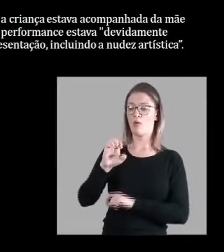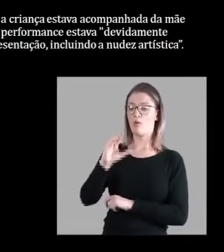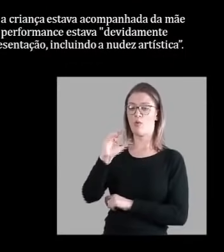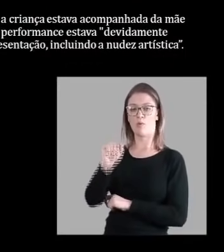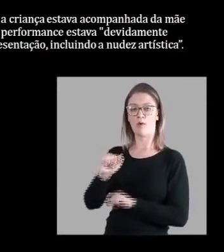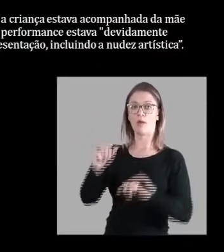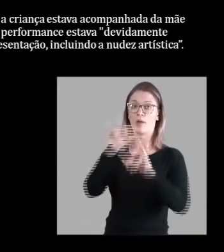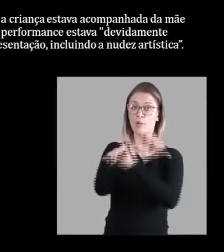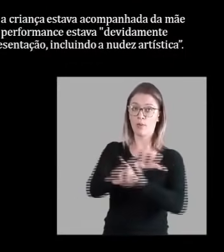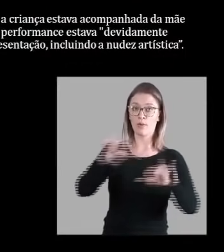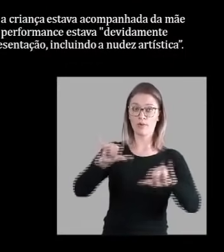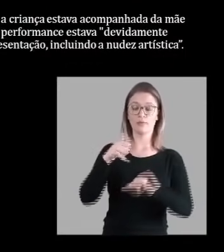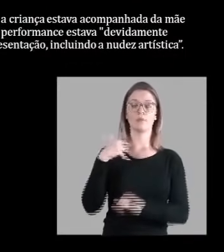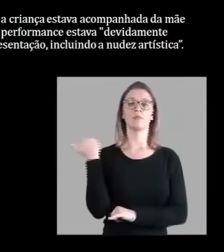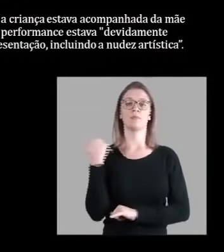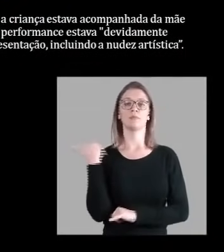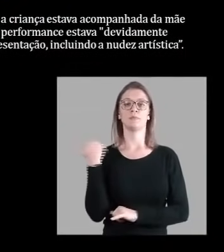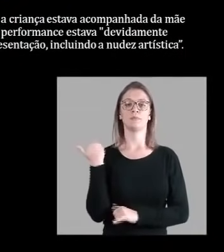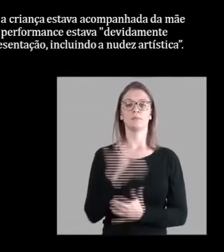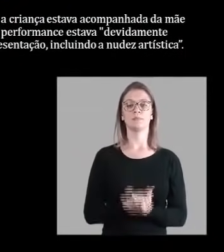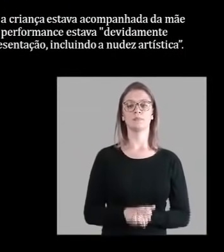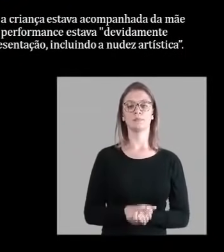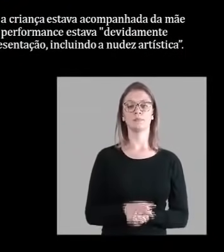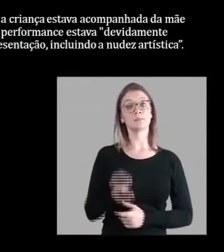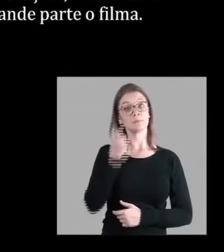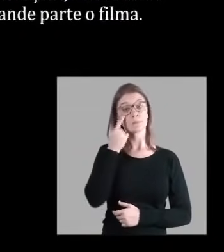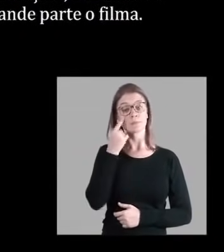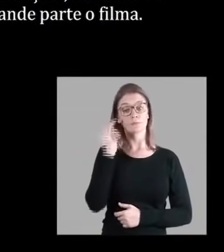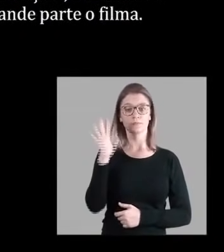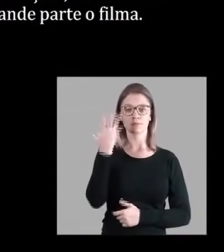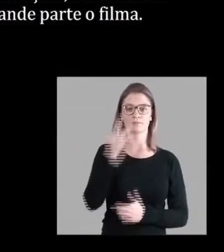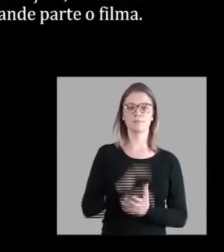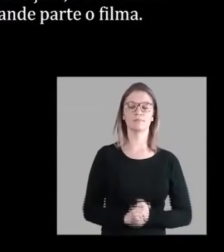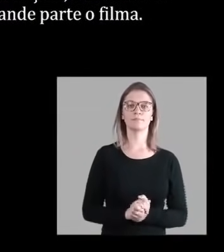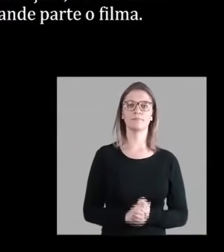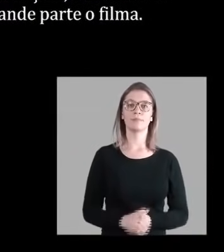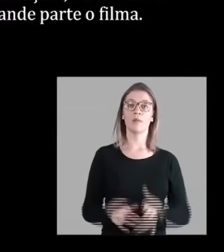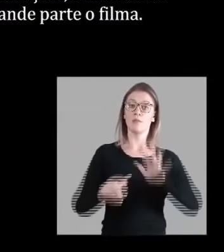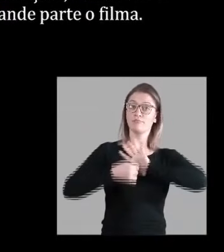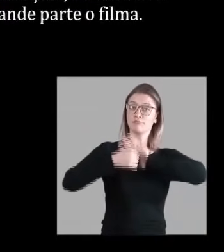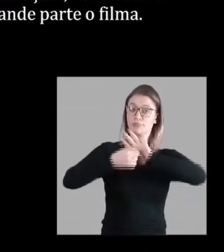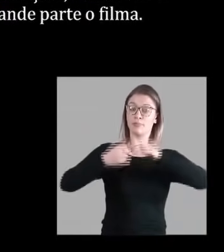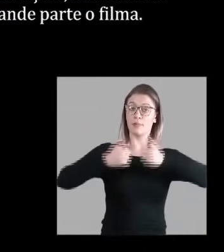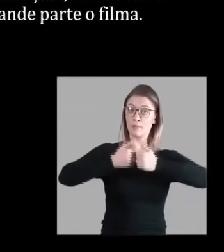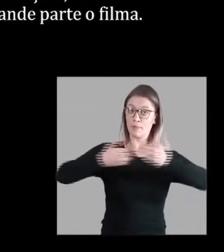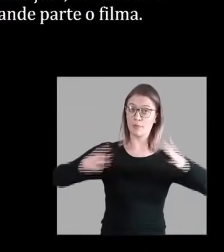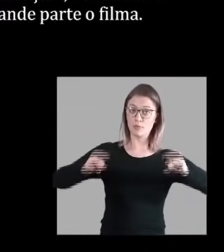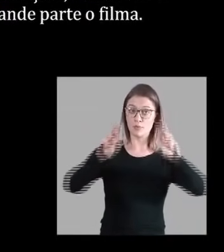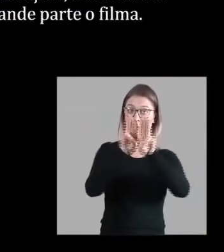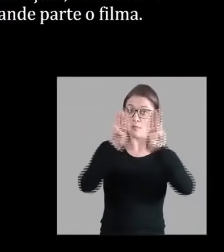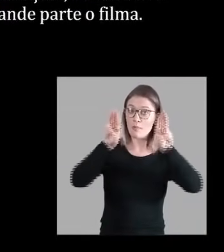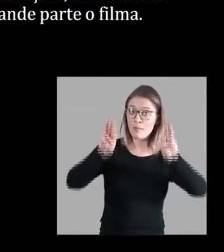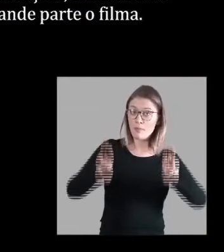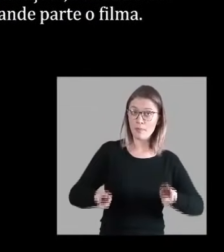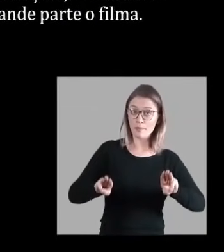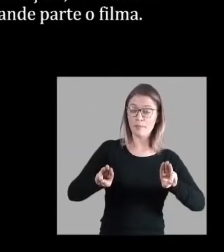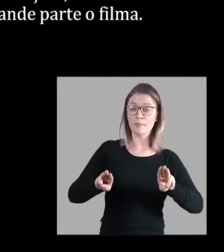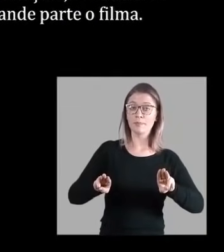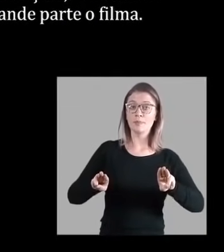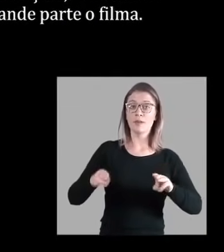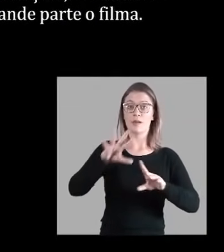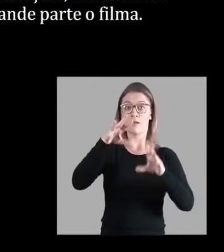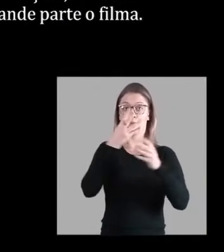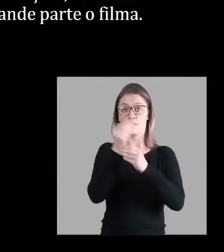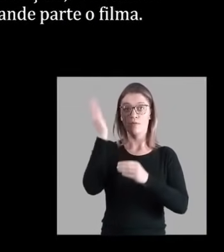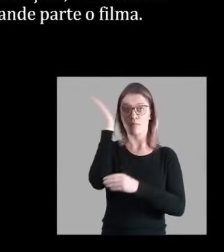e o aviso sobre a faixa etária. Olha o que aconteceu nessa data. A apresentação ocorreu na abertura da mostra Panorama de Arte Brasileira,